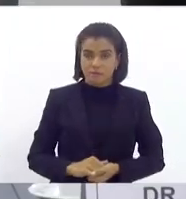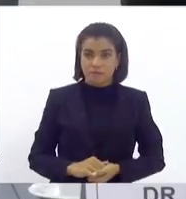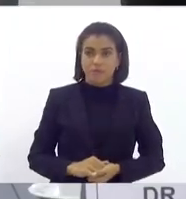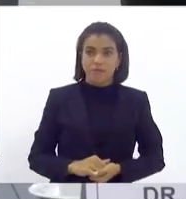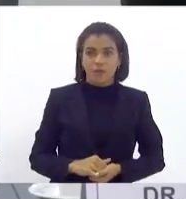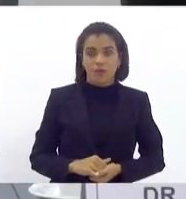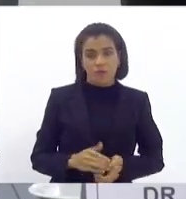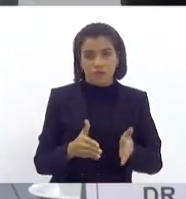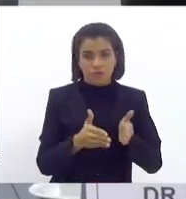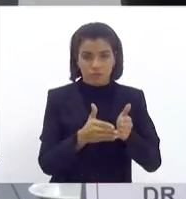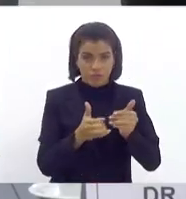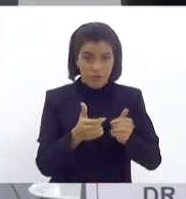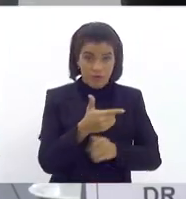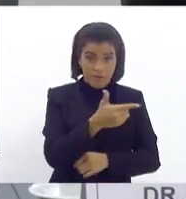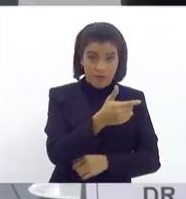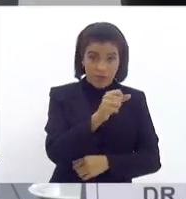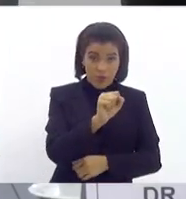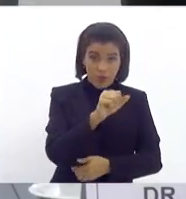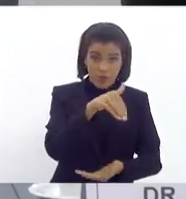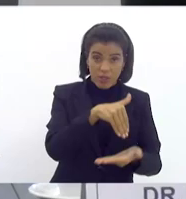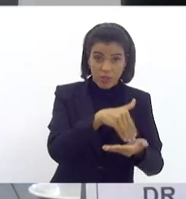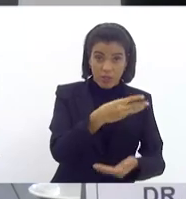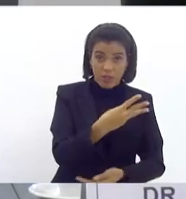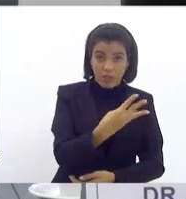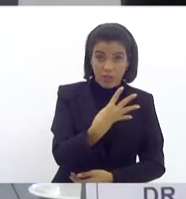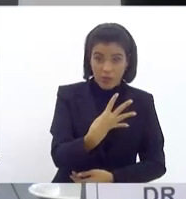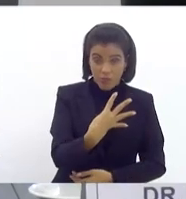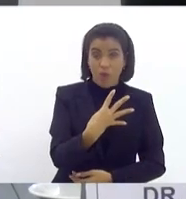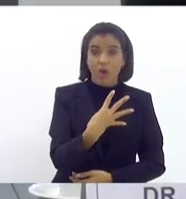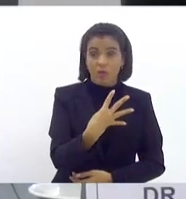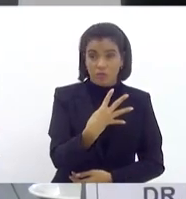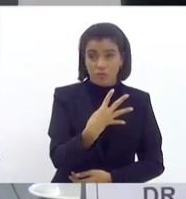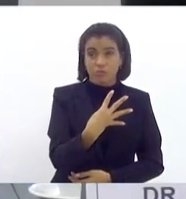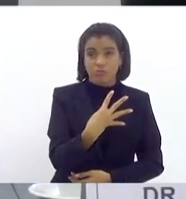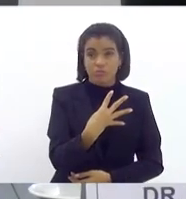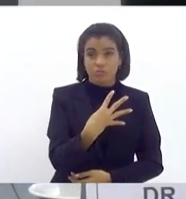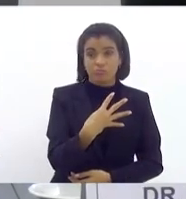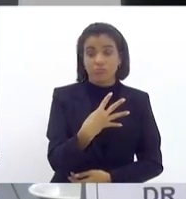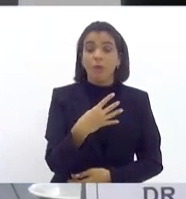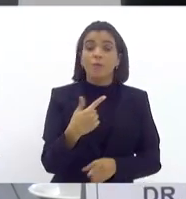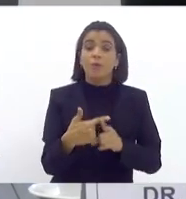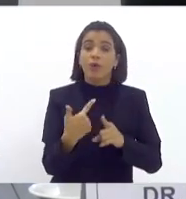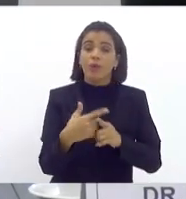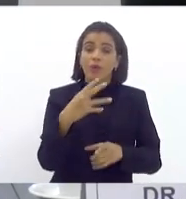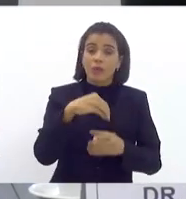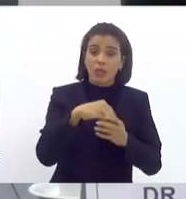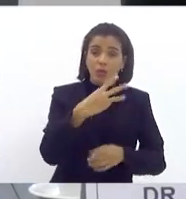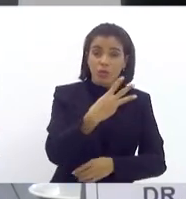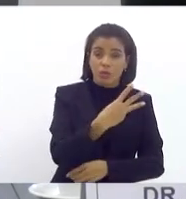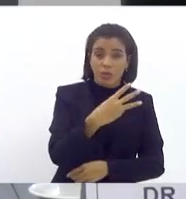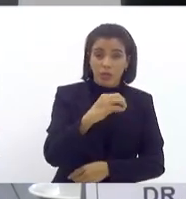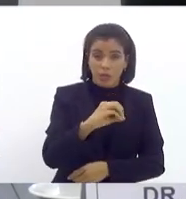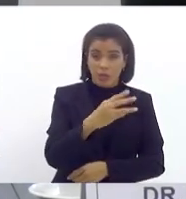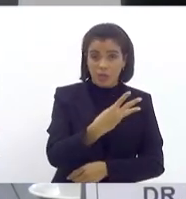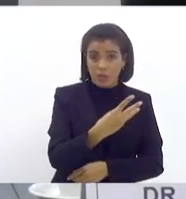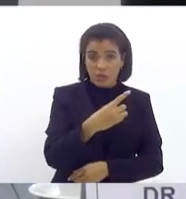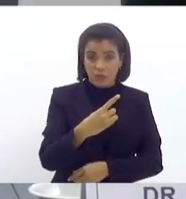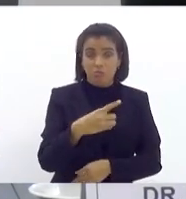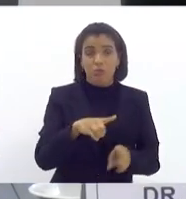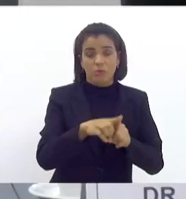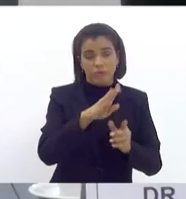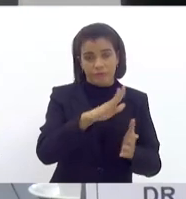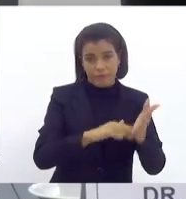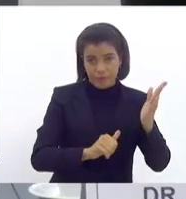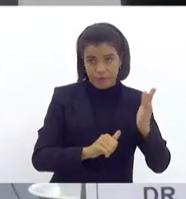pedir do 28 ao 34, ressalvados o 30 e o 31, que também estão retirados de pauta.